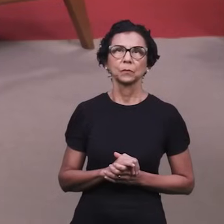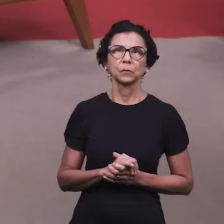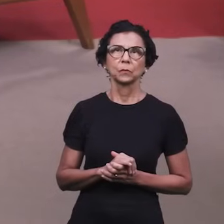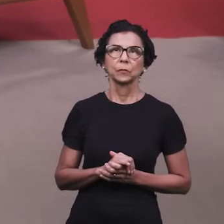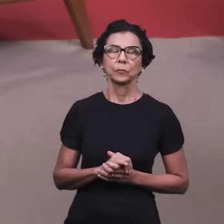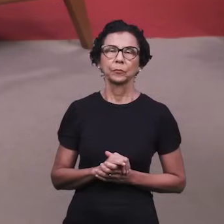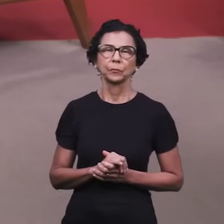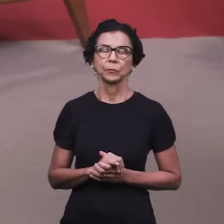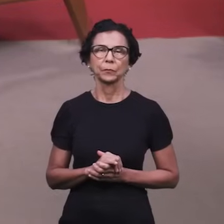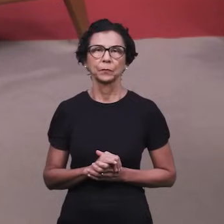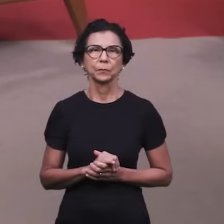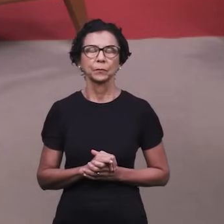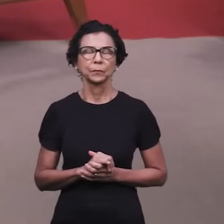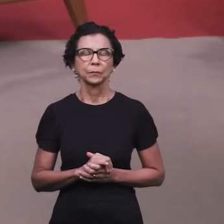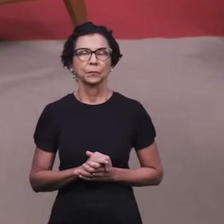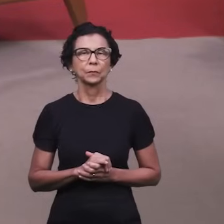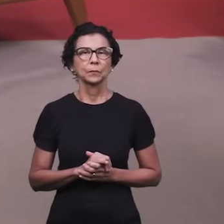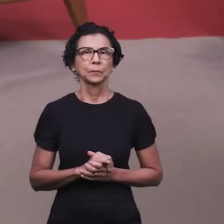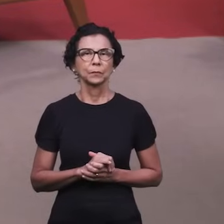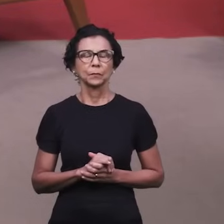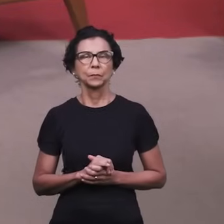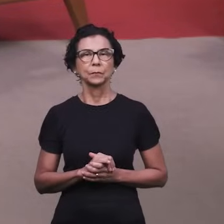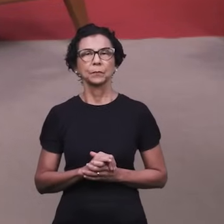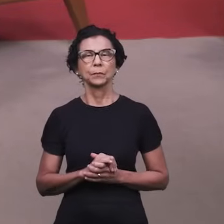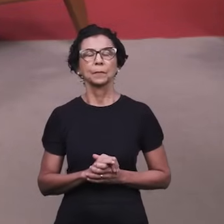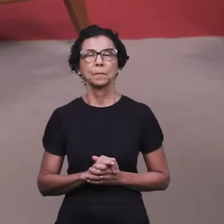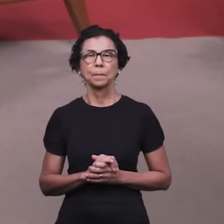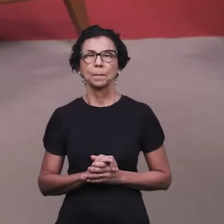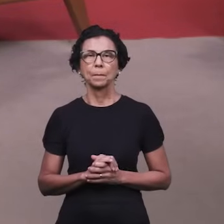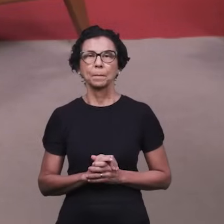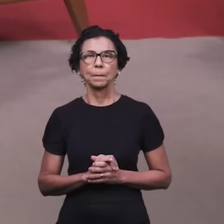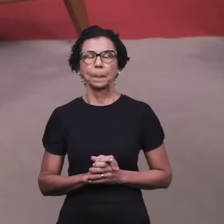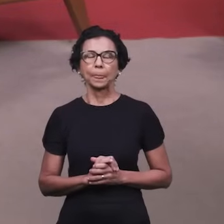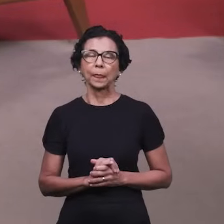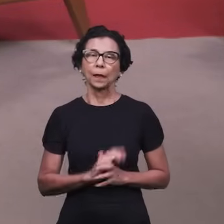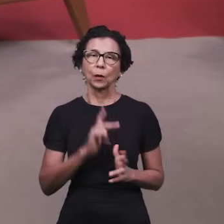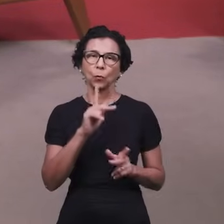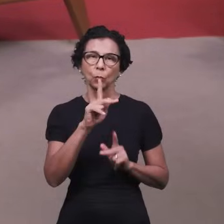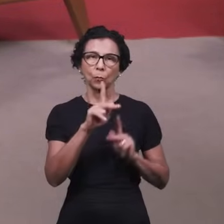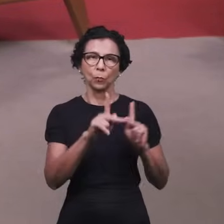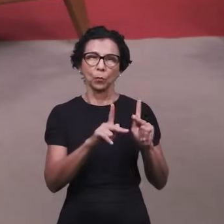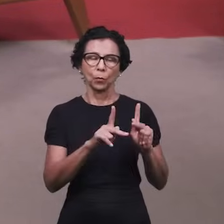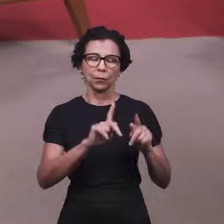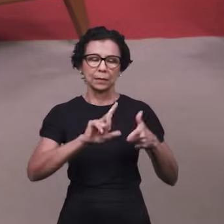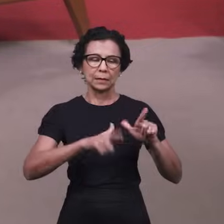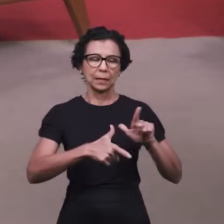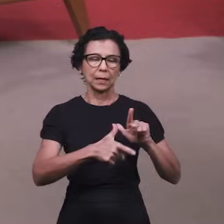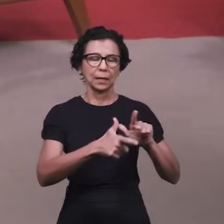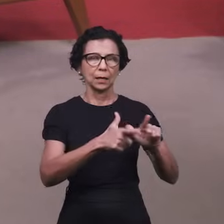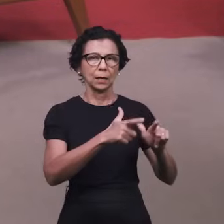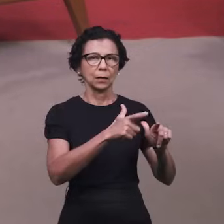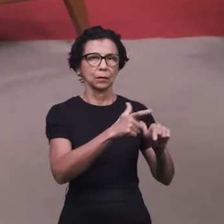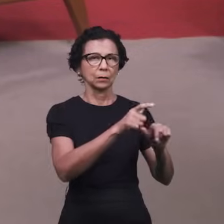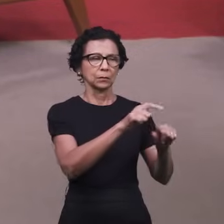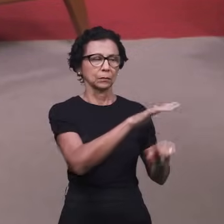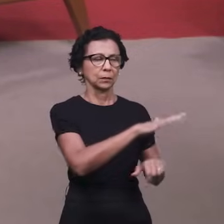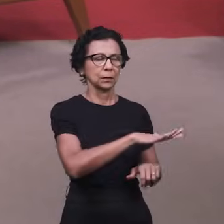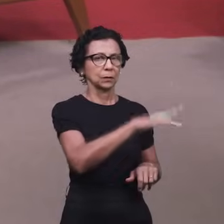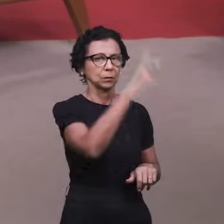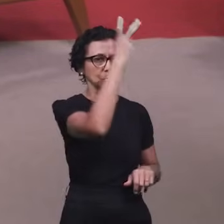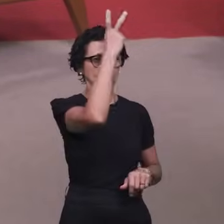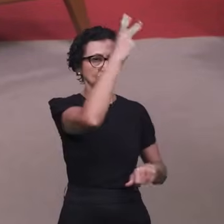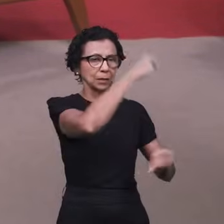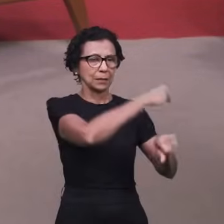veja um histórico de 40 anos onde um povo sai ali do Egito e vive no